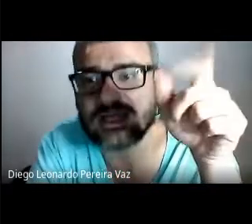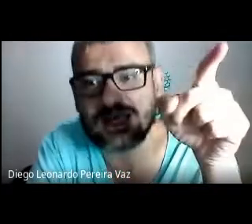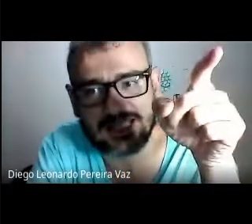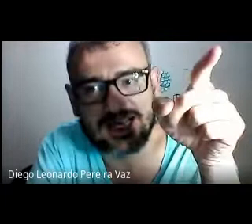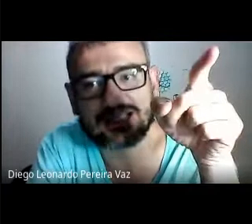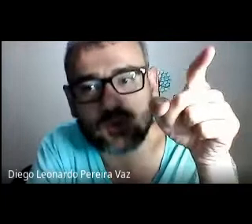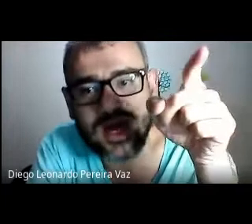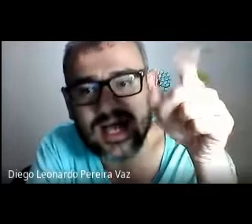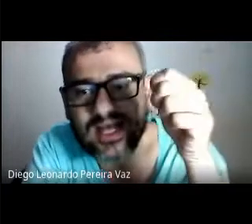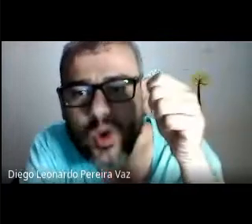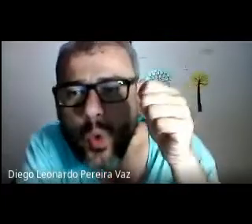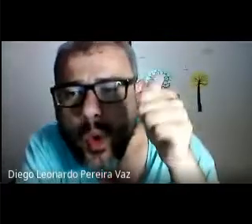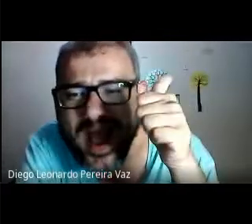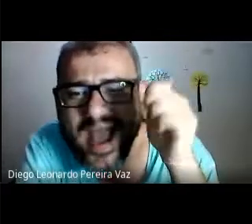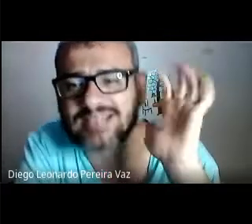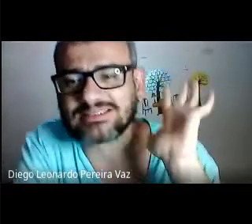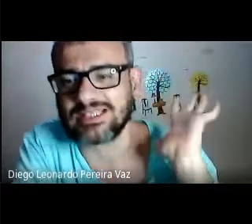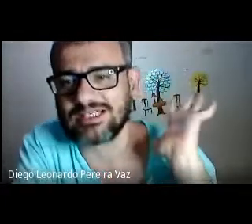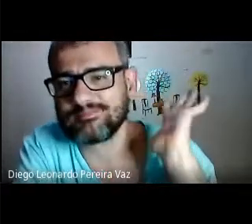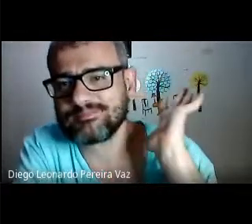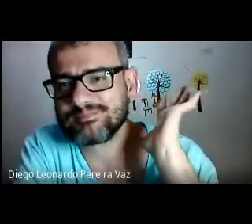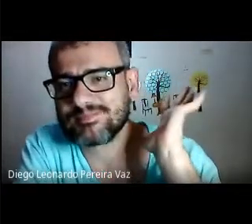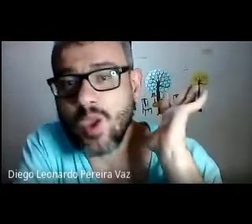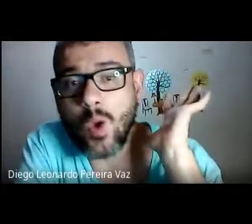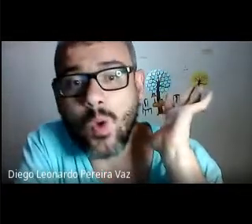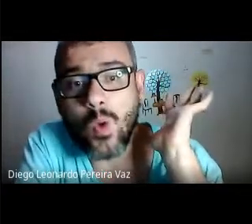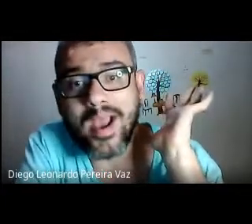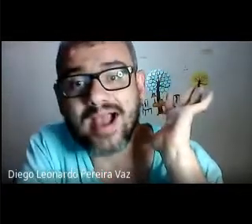Quais, Joana, quais?